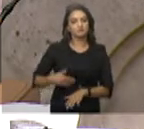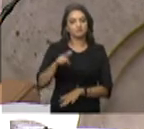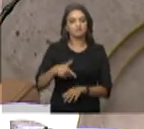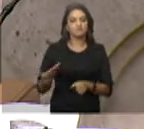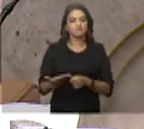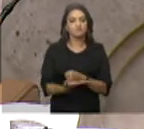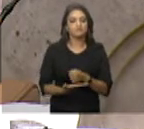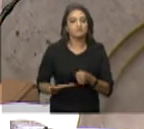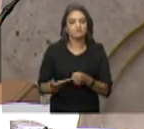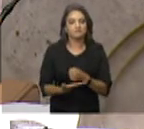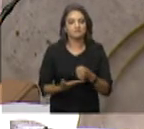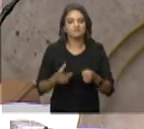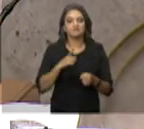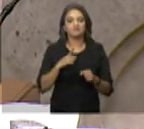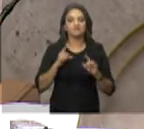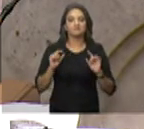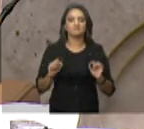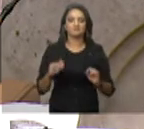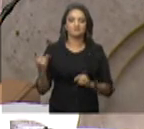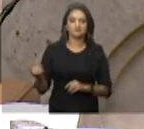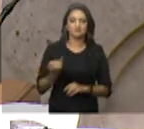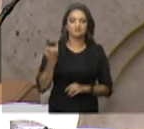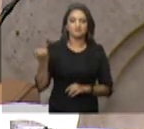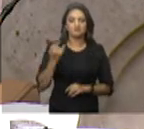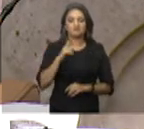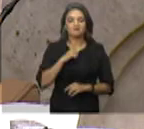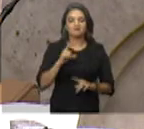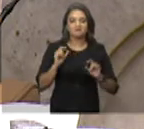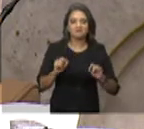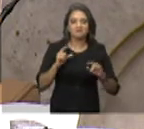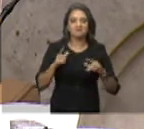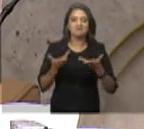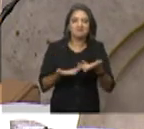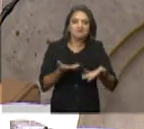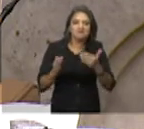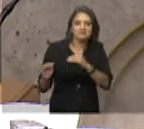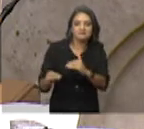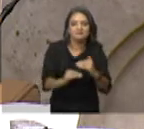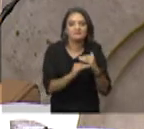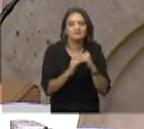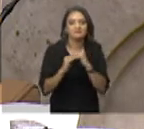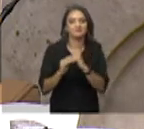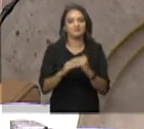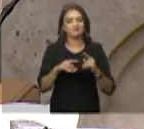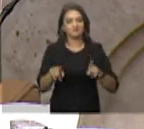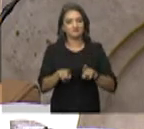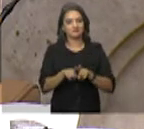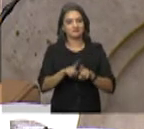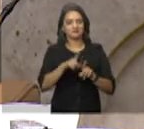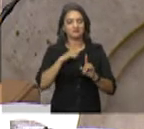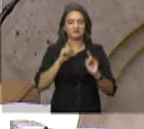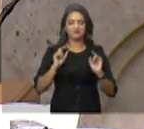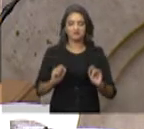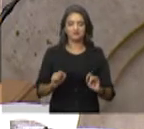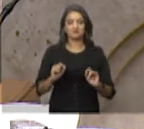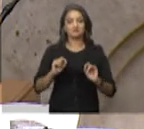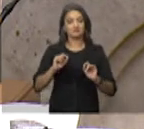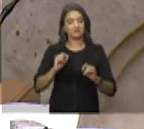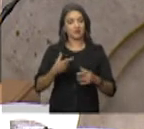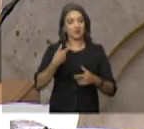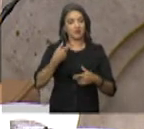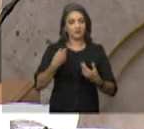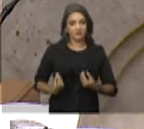e imprescindível para aplicação da isonomia a formação cultural do ser humano